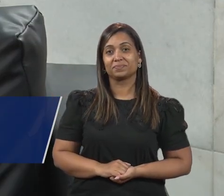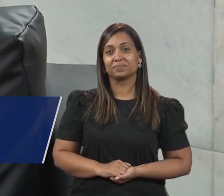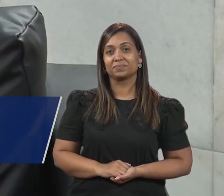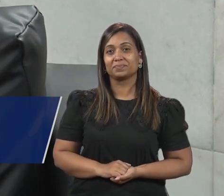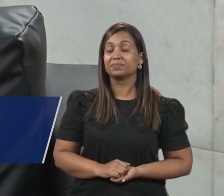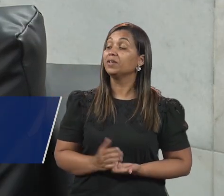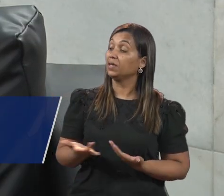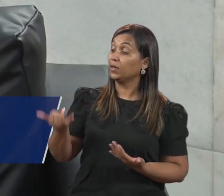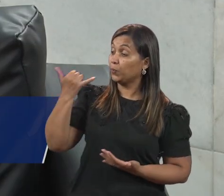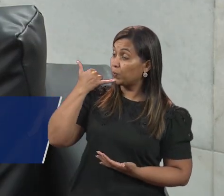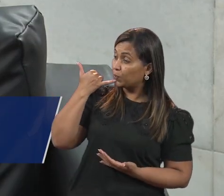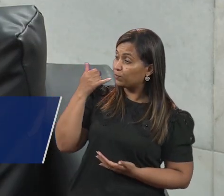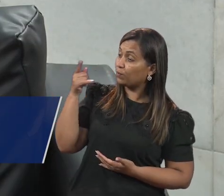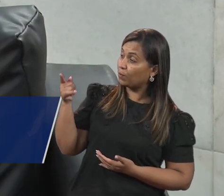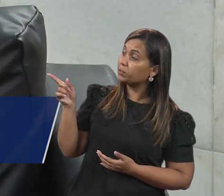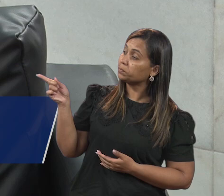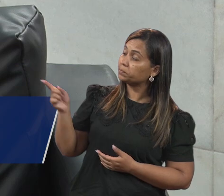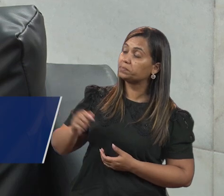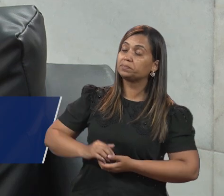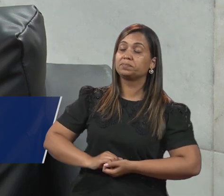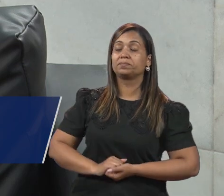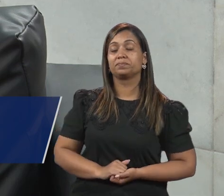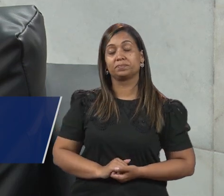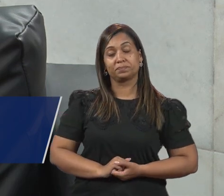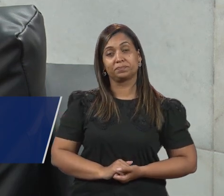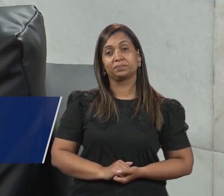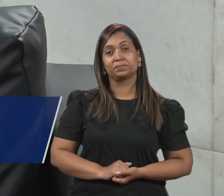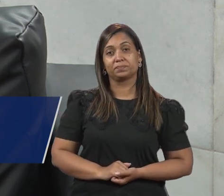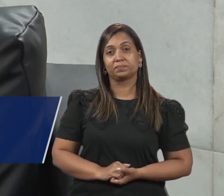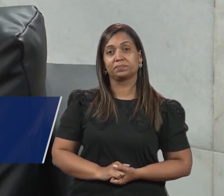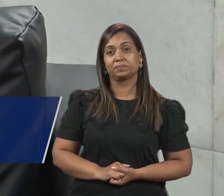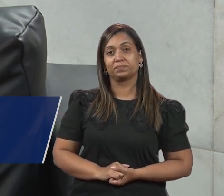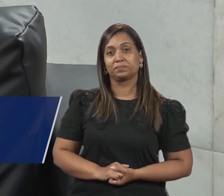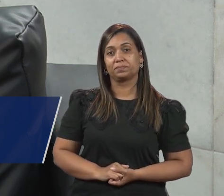@jonathansantos.rp. E o telefone do gabinete é o